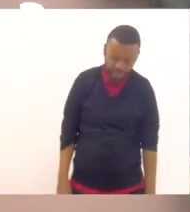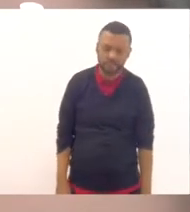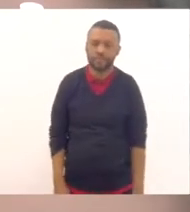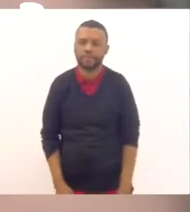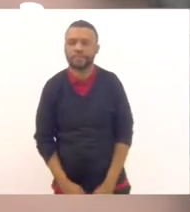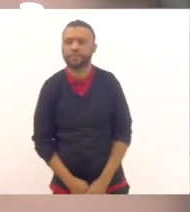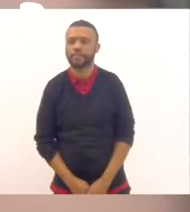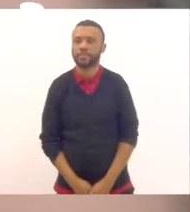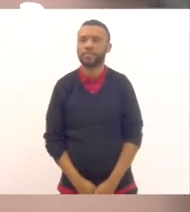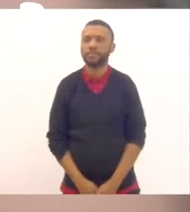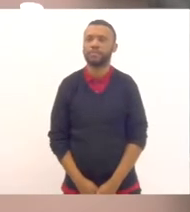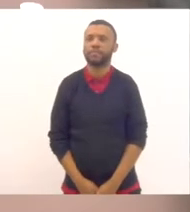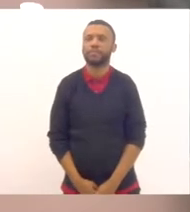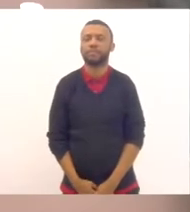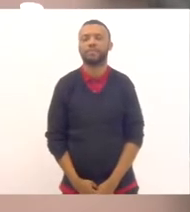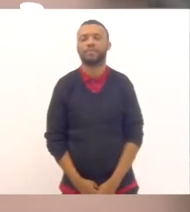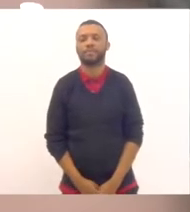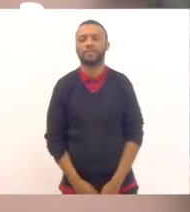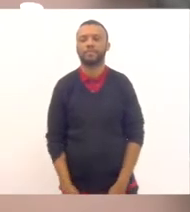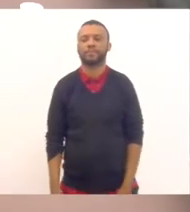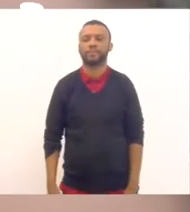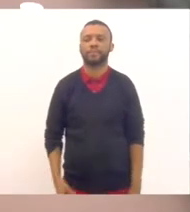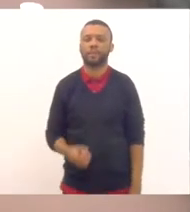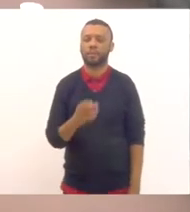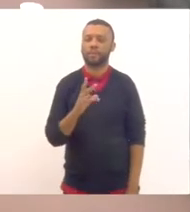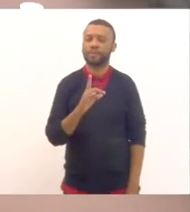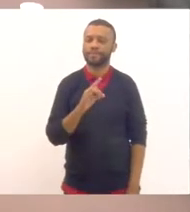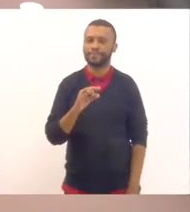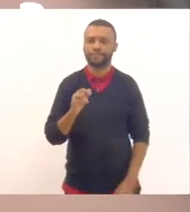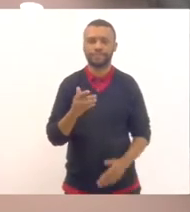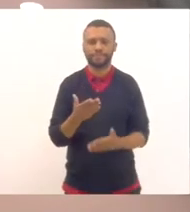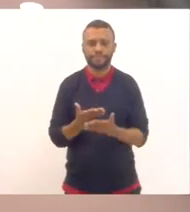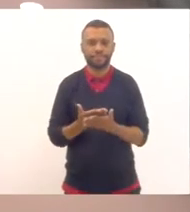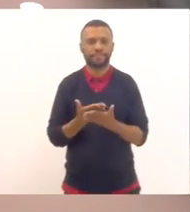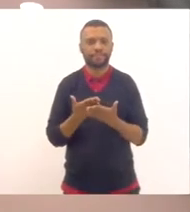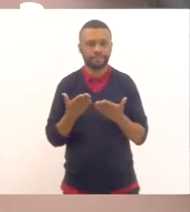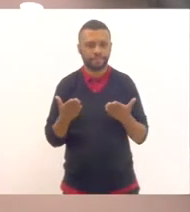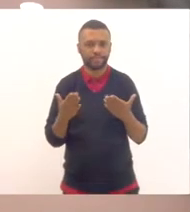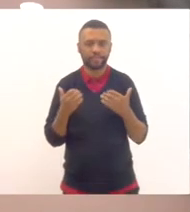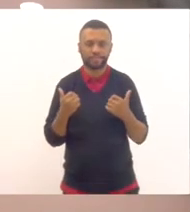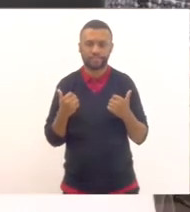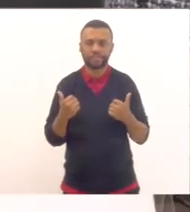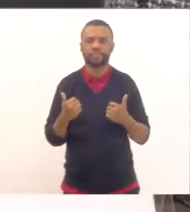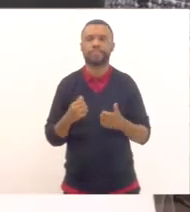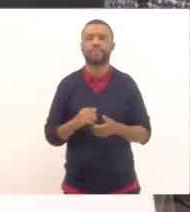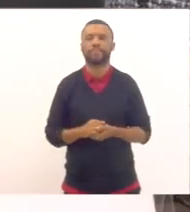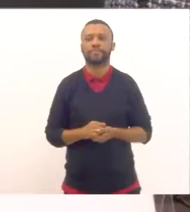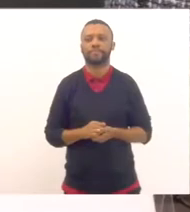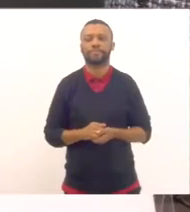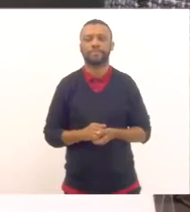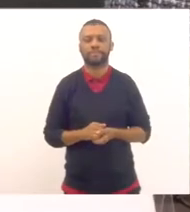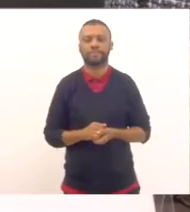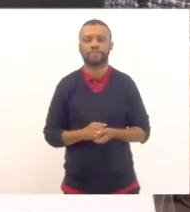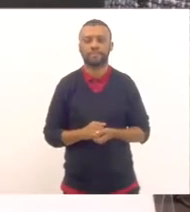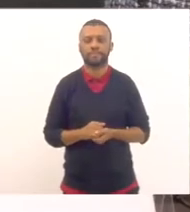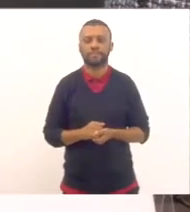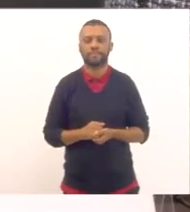E aí Oi bom dia Oi bom dia a todos todos